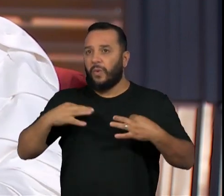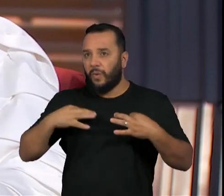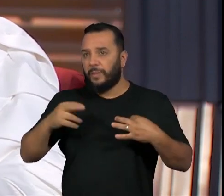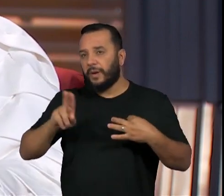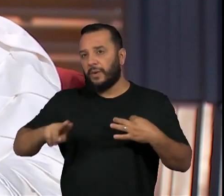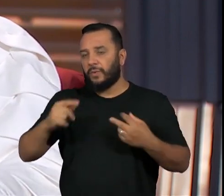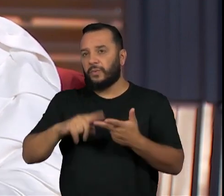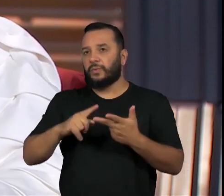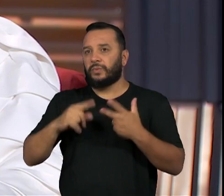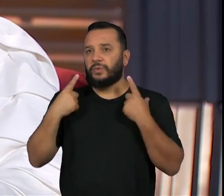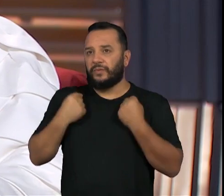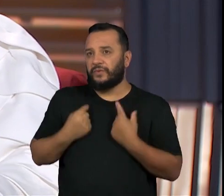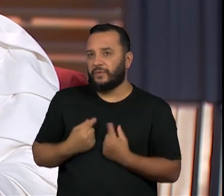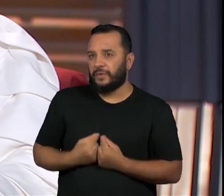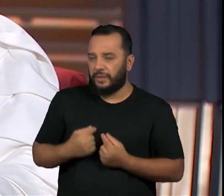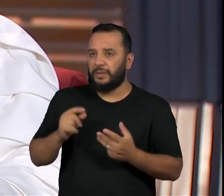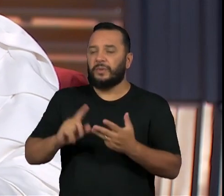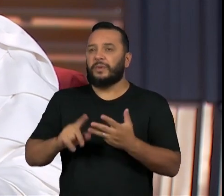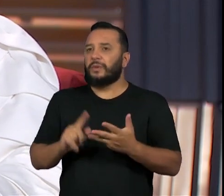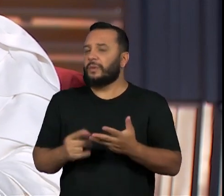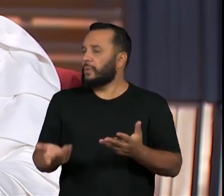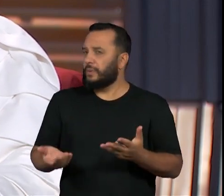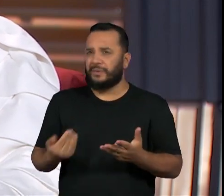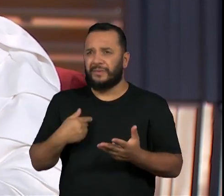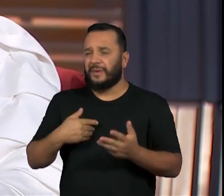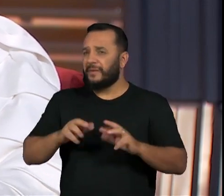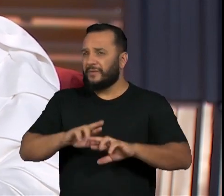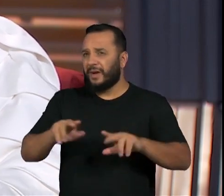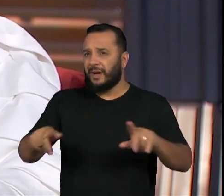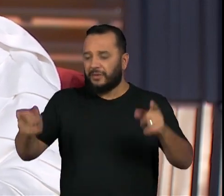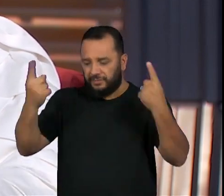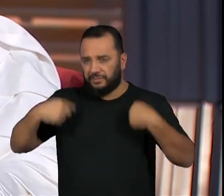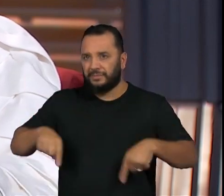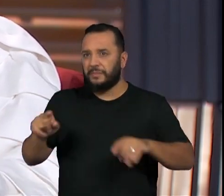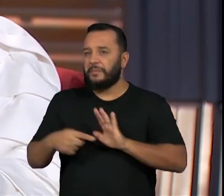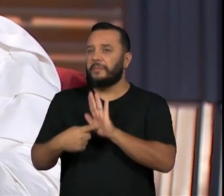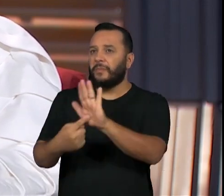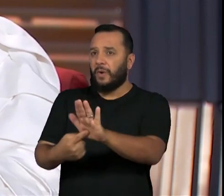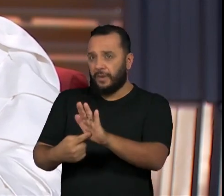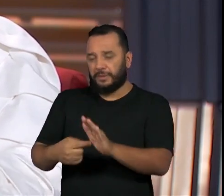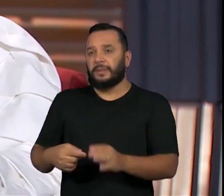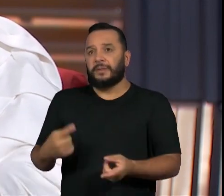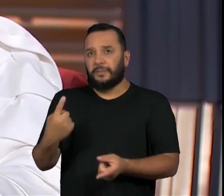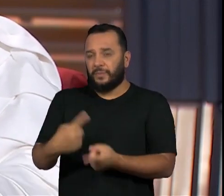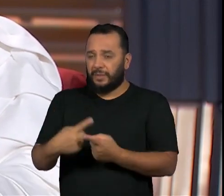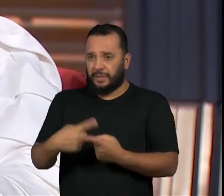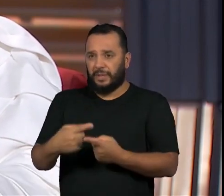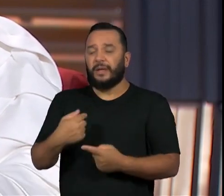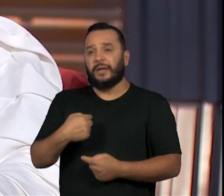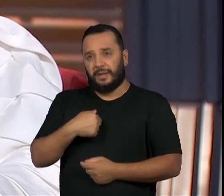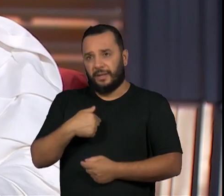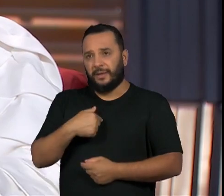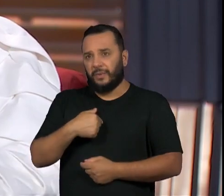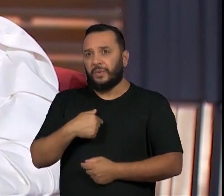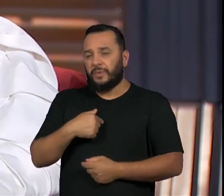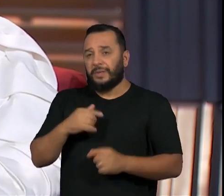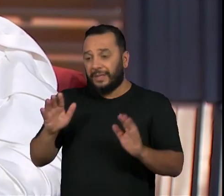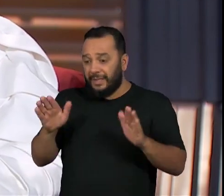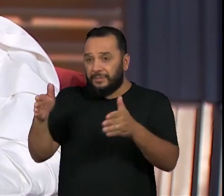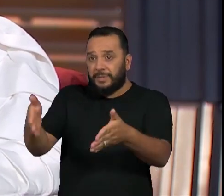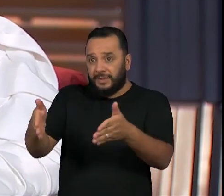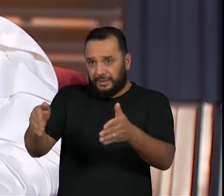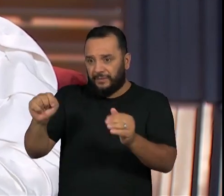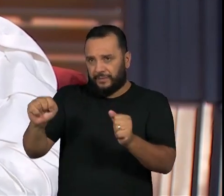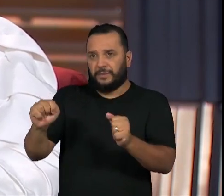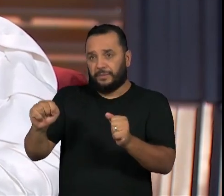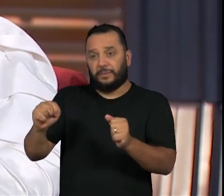de conta, meu contregum, diversos elementos que estão aparentes dessa minha condição específica, né? E que me liga à